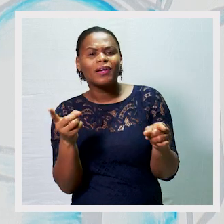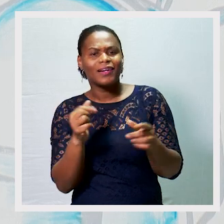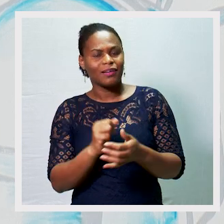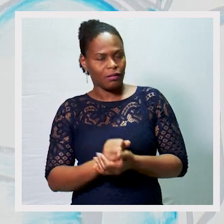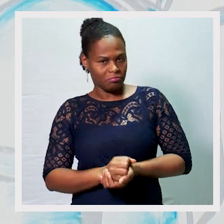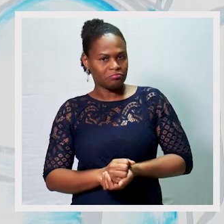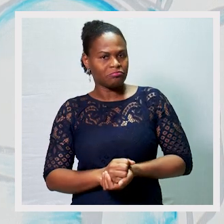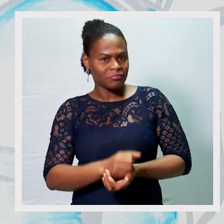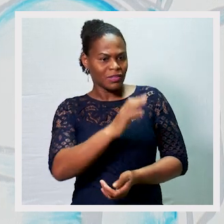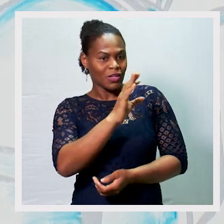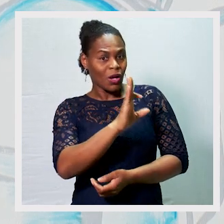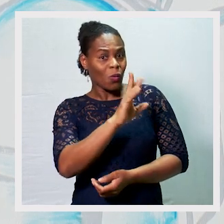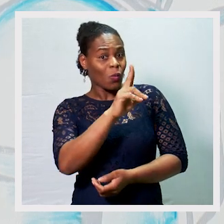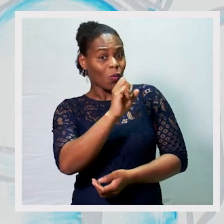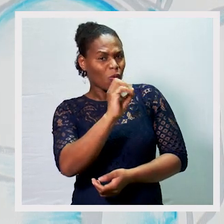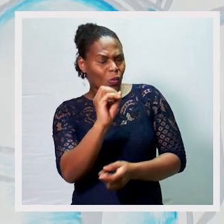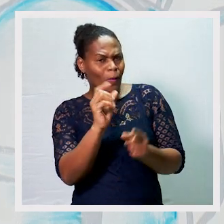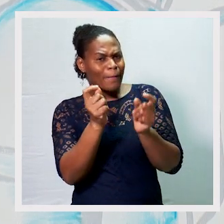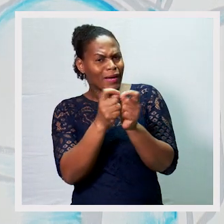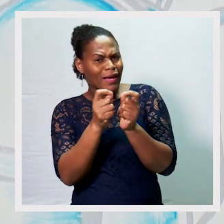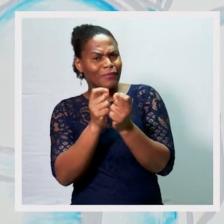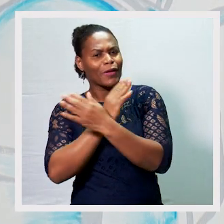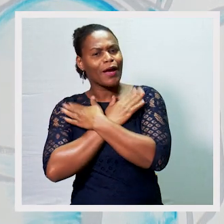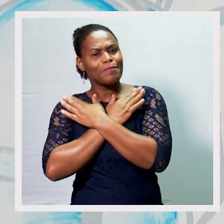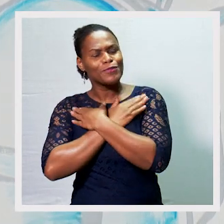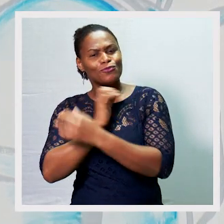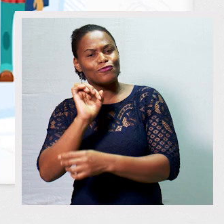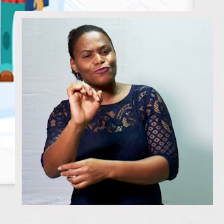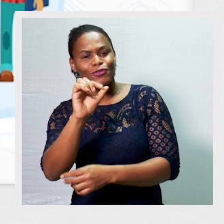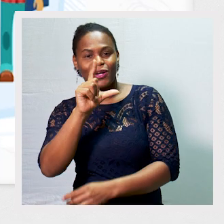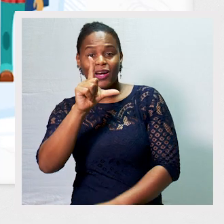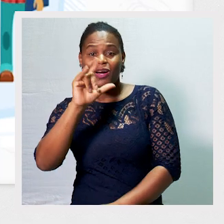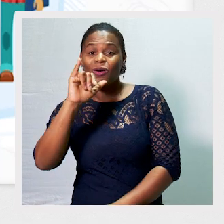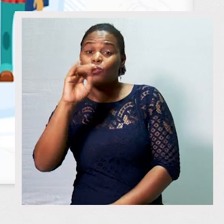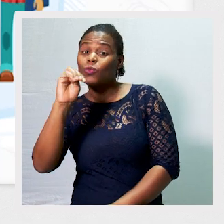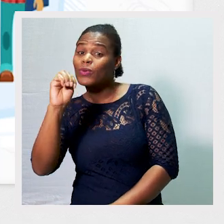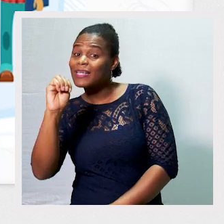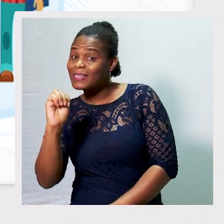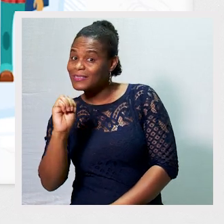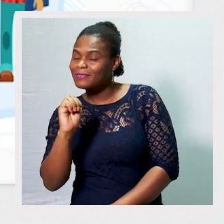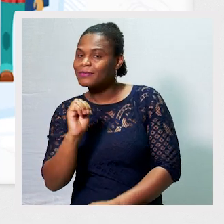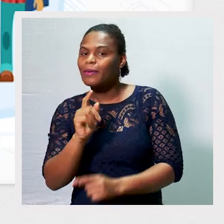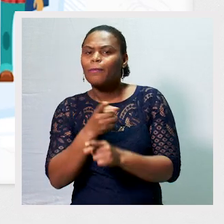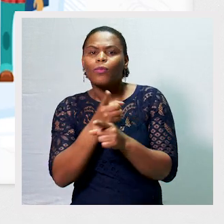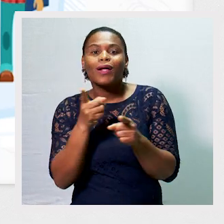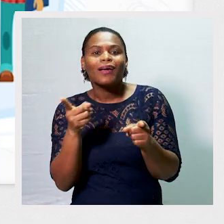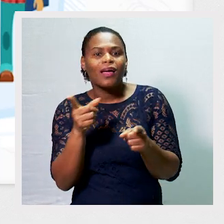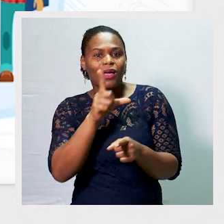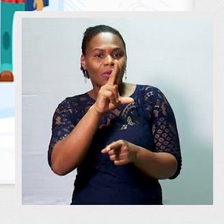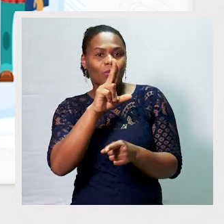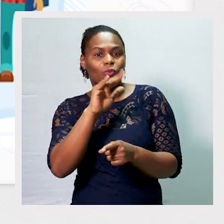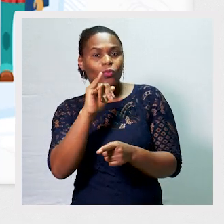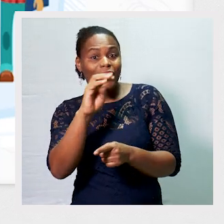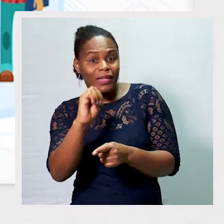Por quê? Porque ele está perto do seu amigo Luís. Porque o Luís, como podem ver, usa cadeira